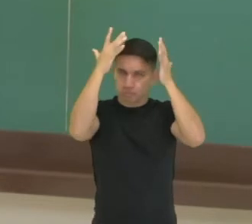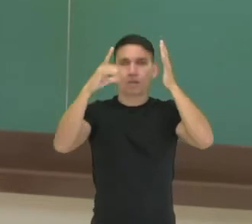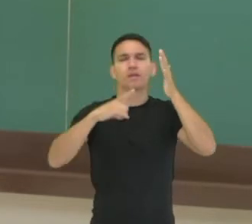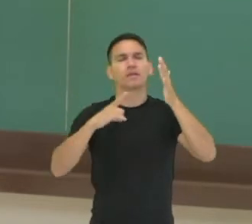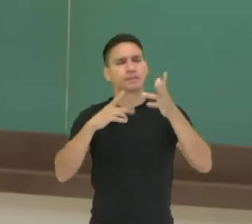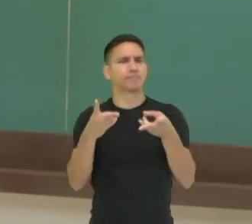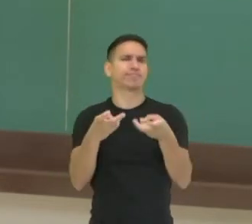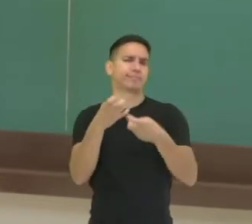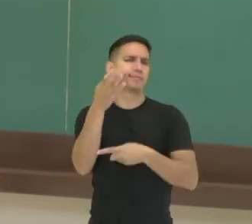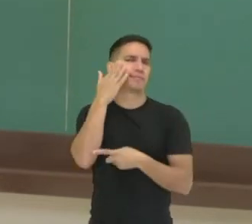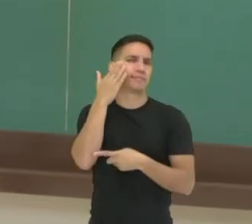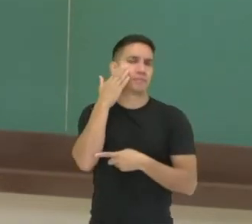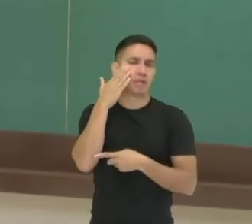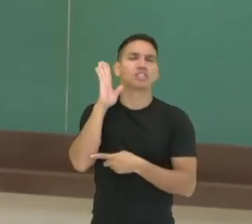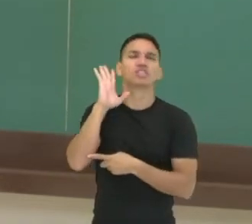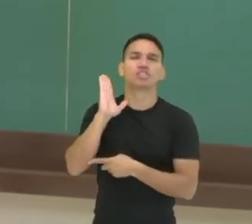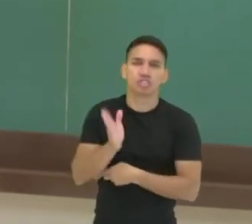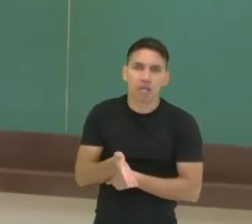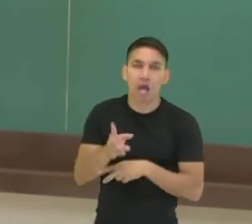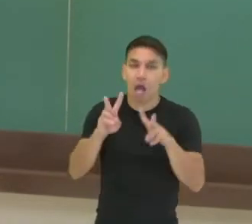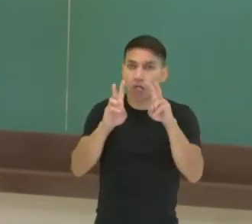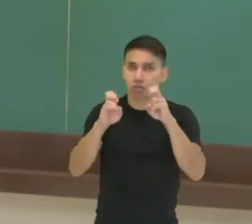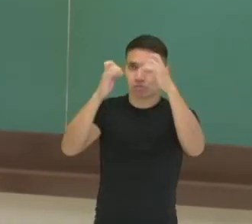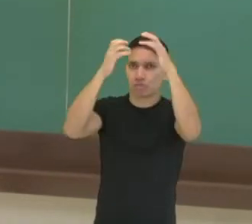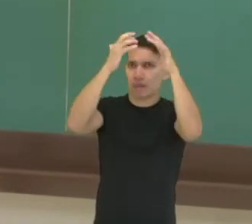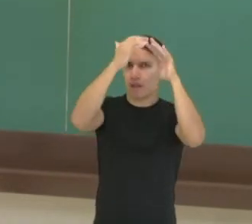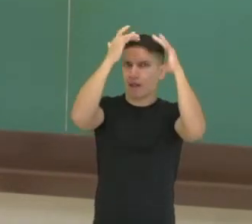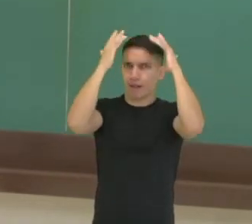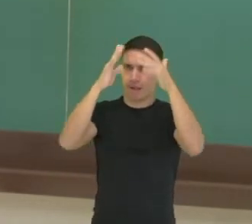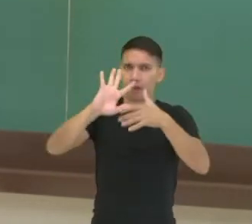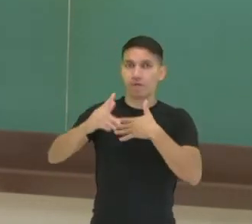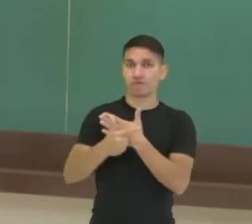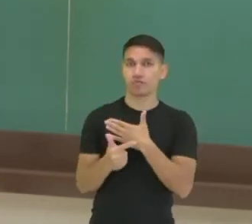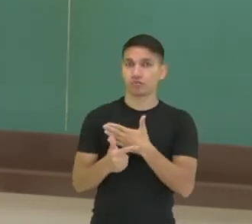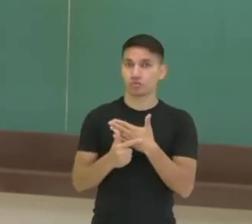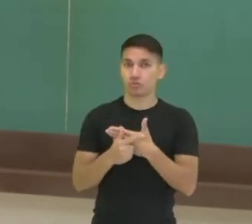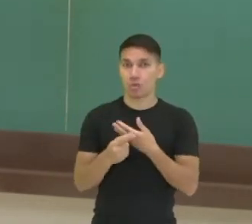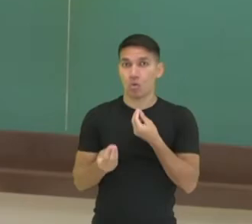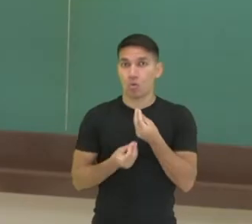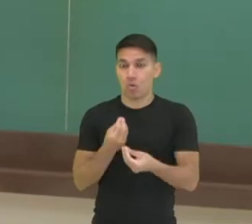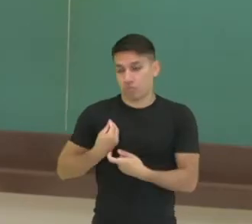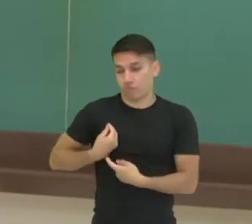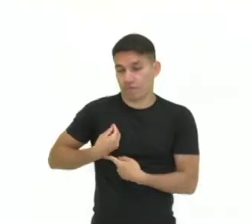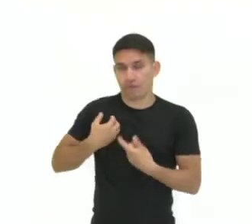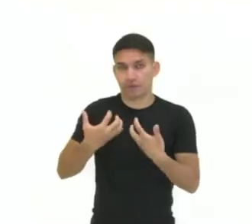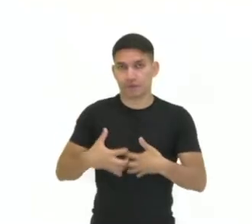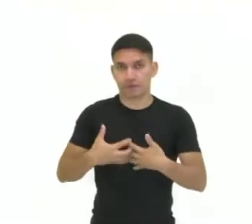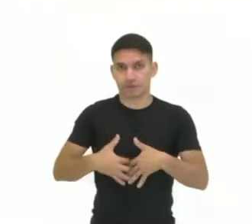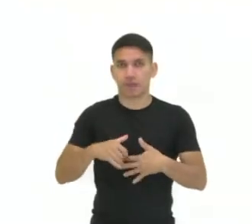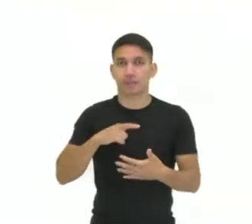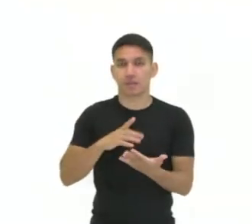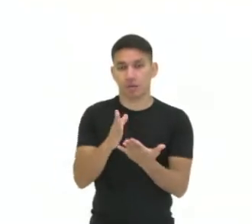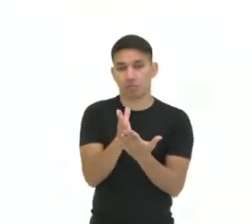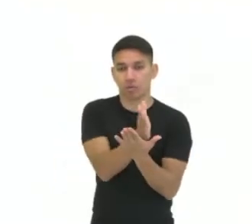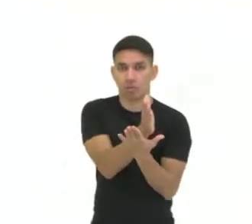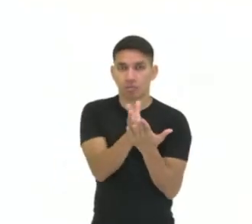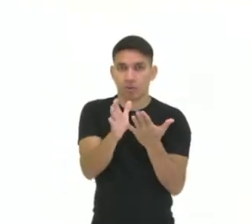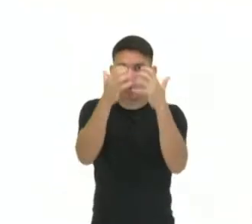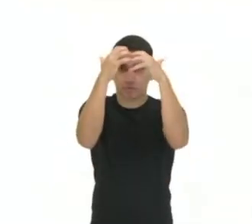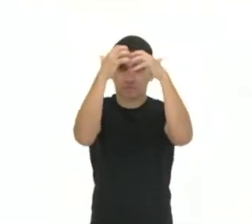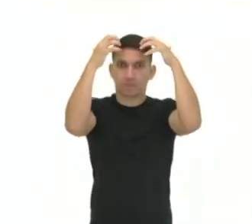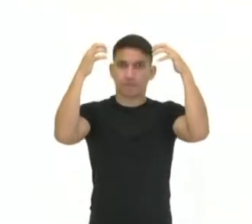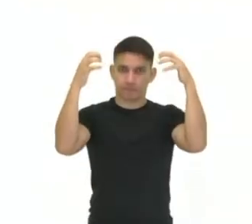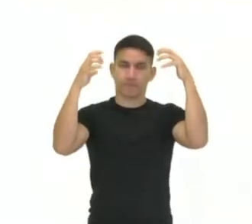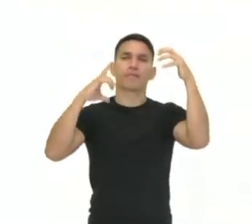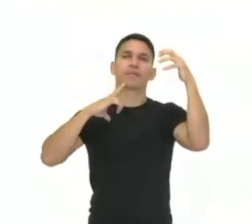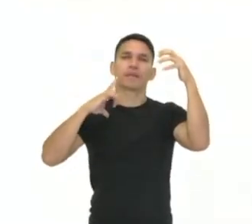cérebro, sobre as potencialidades, o papel que o cérebro desempenha na nossa vida. Divide-se em dois hemisférios,